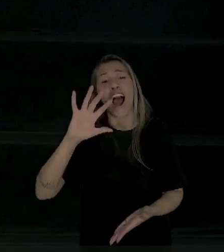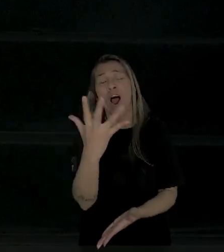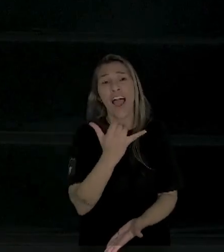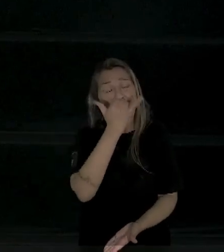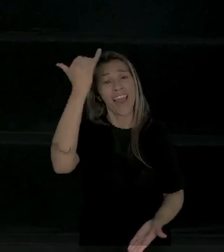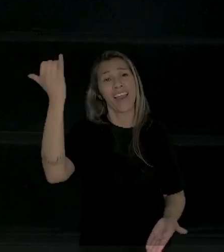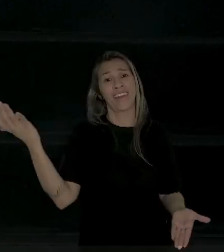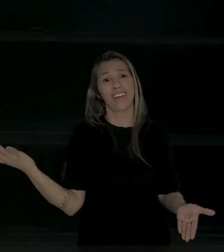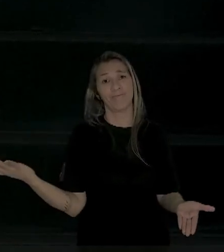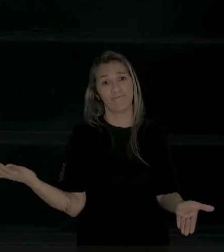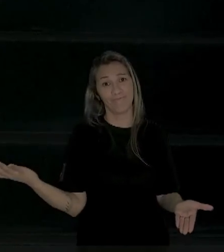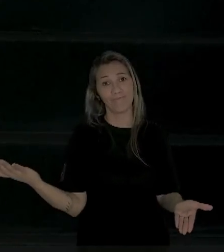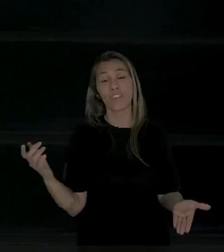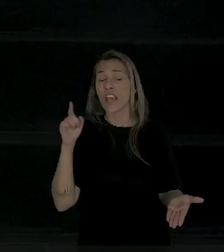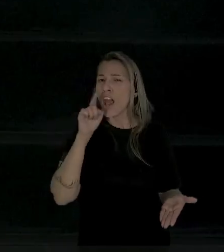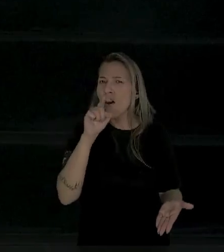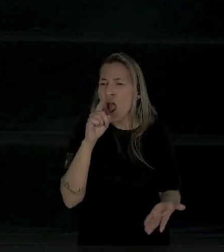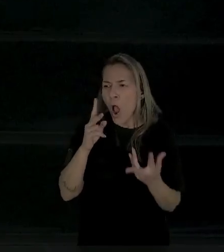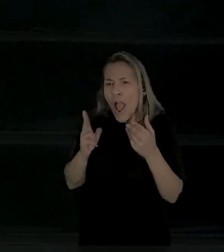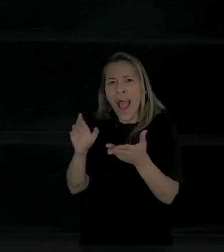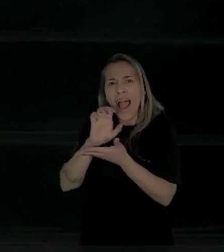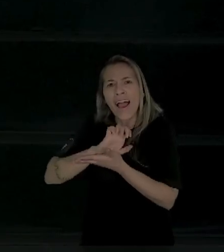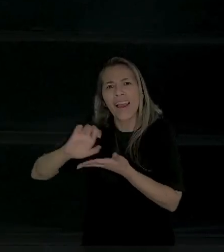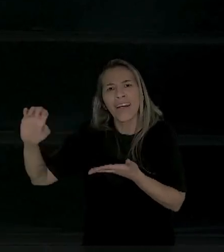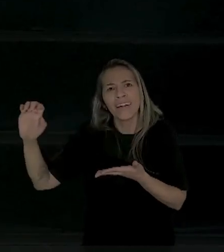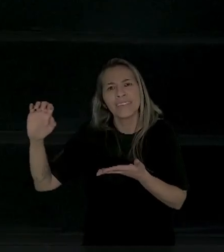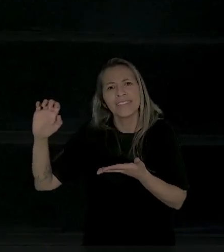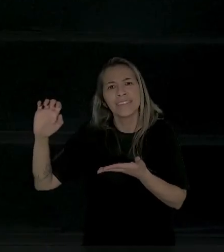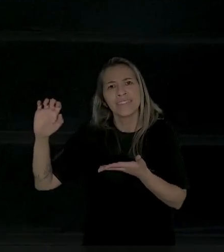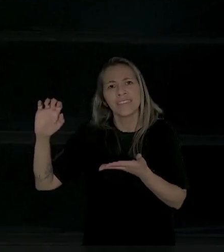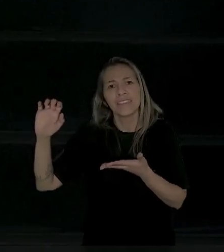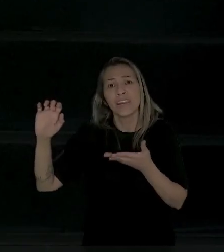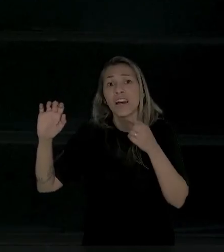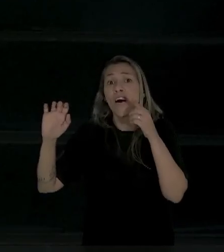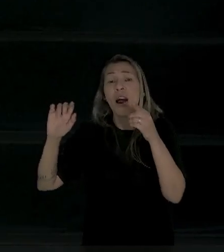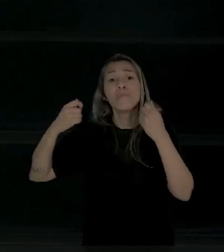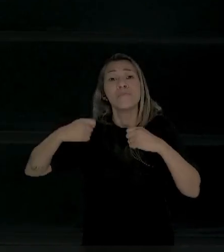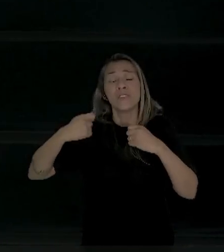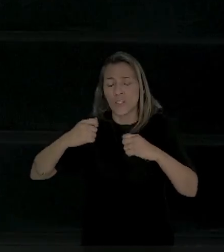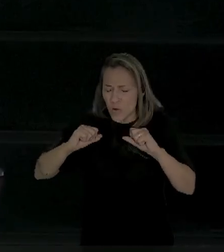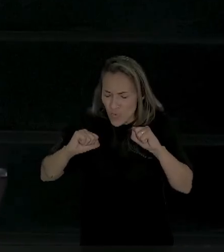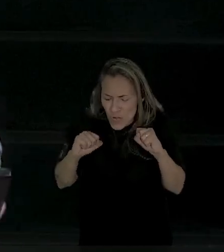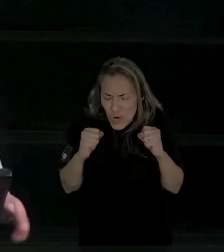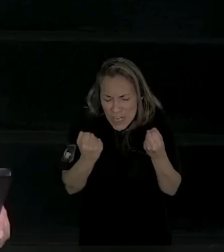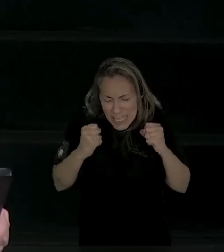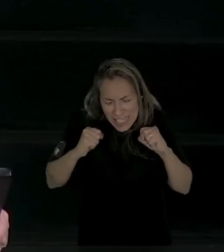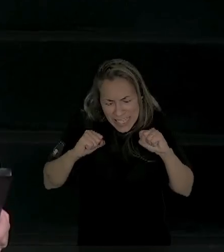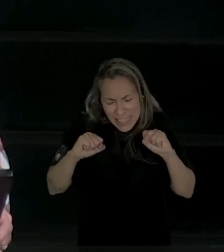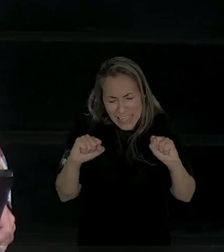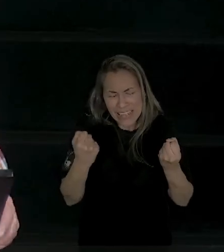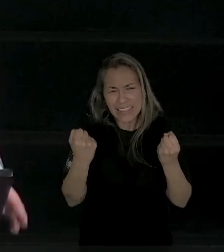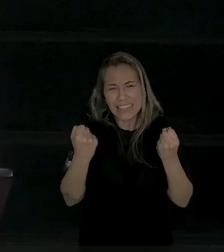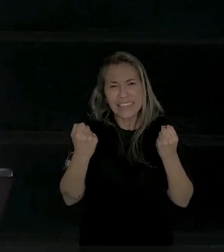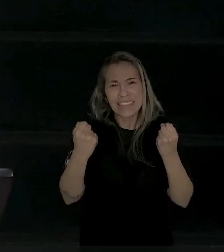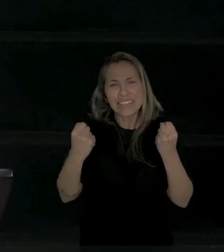provação, para de permitir que os ventos atinjam seu coração. Não caia na bagunça